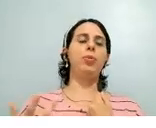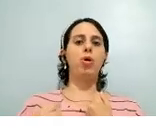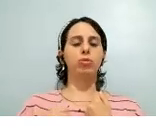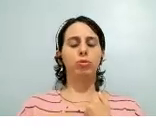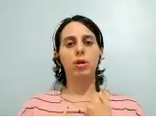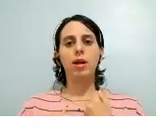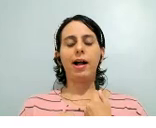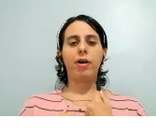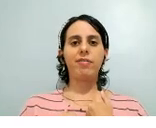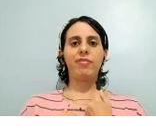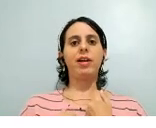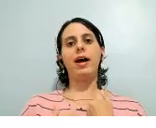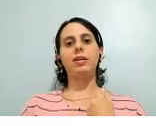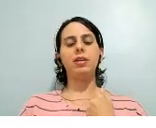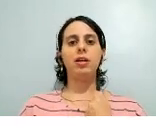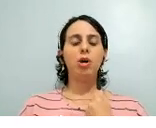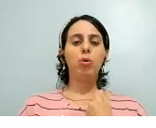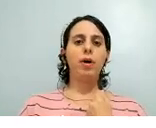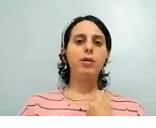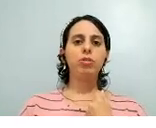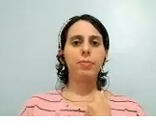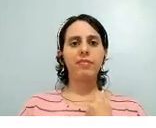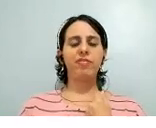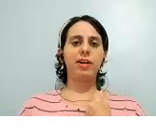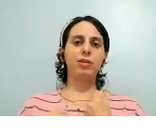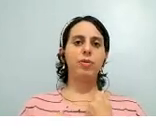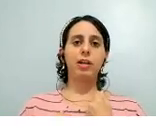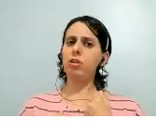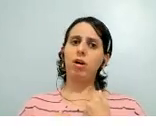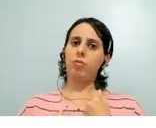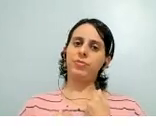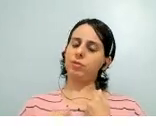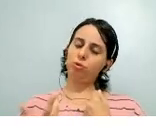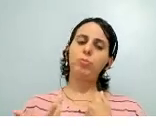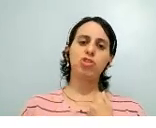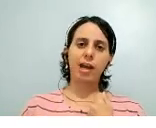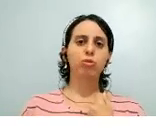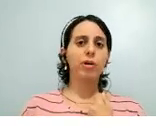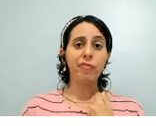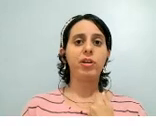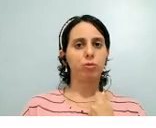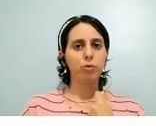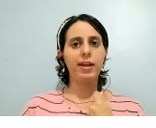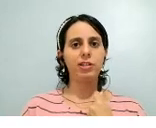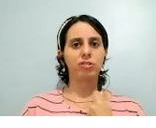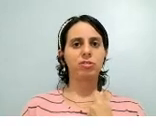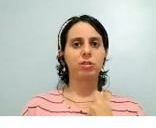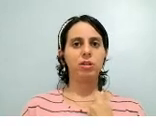ai, pronto, agora vai falar que o banco também vai ficar doente. Não, os objetos